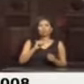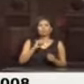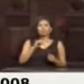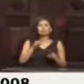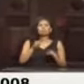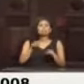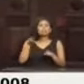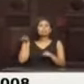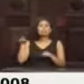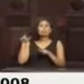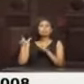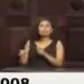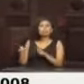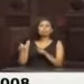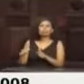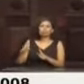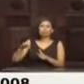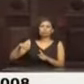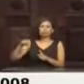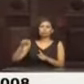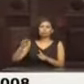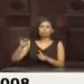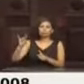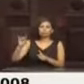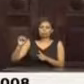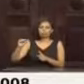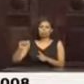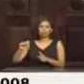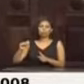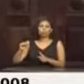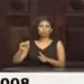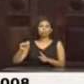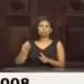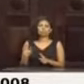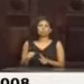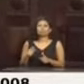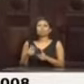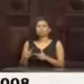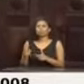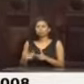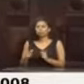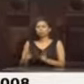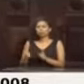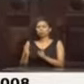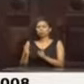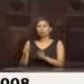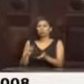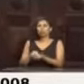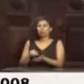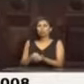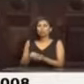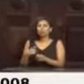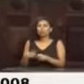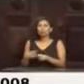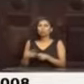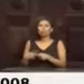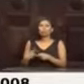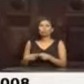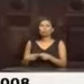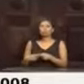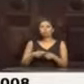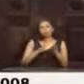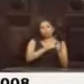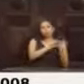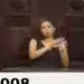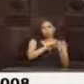se roubam tudo em Cabo Frio. A saúde dilapidada, falta tudo, exame, remédio,